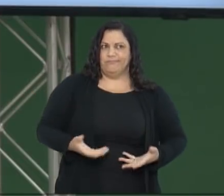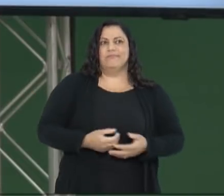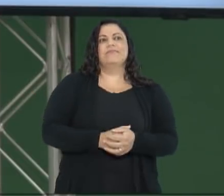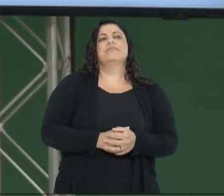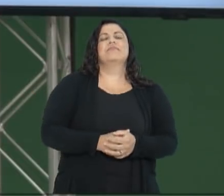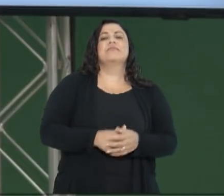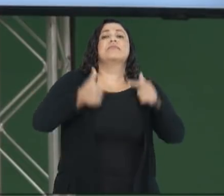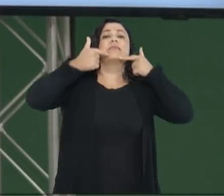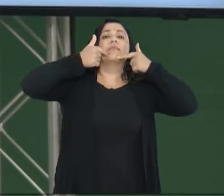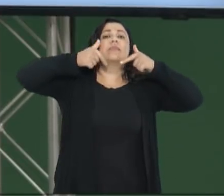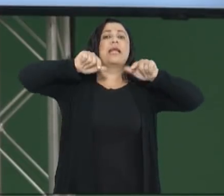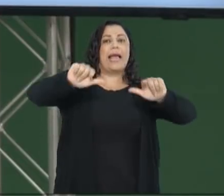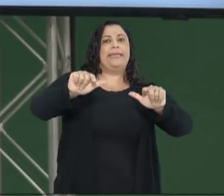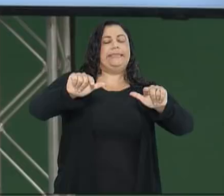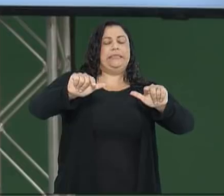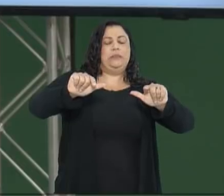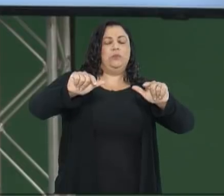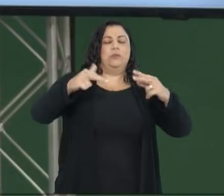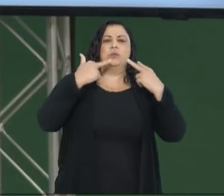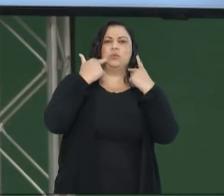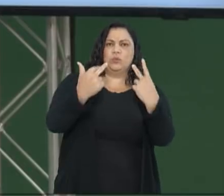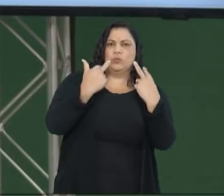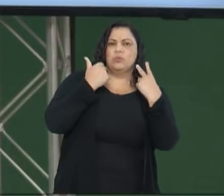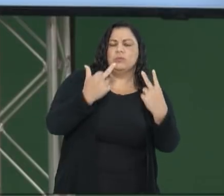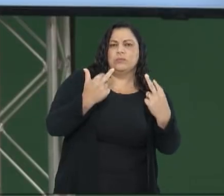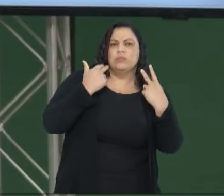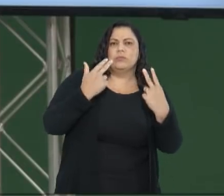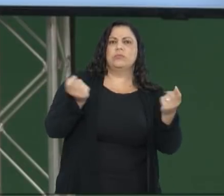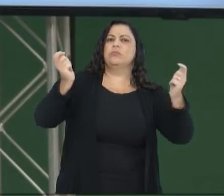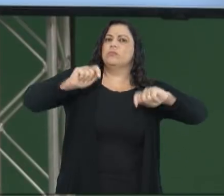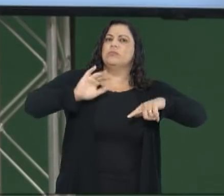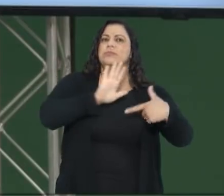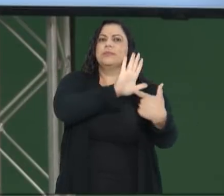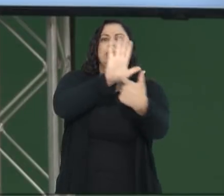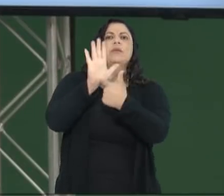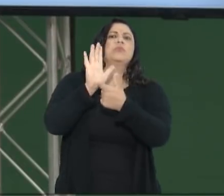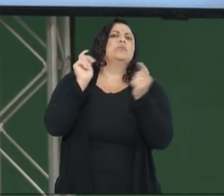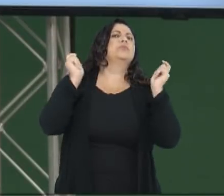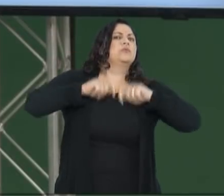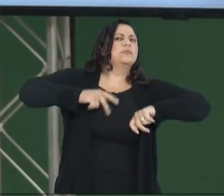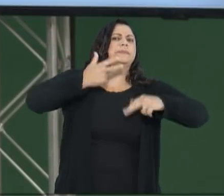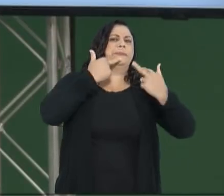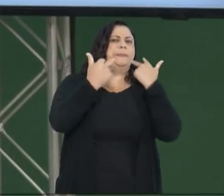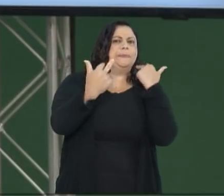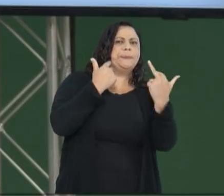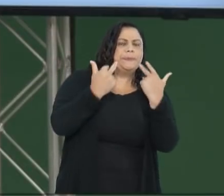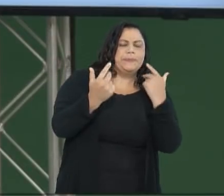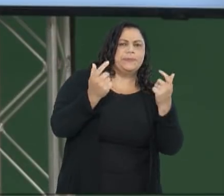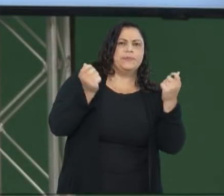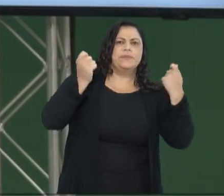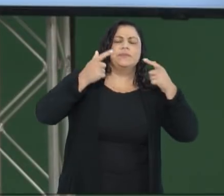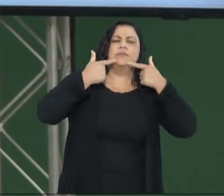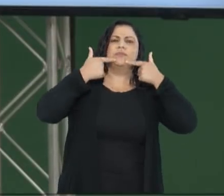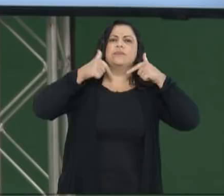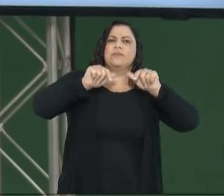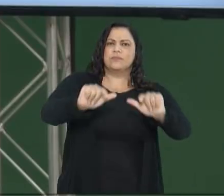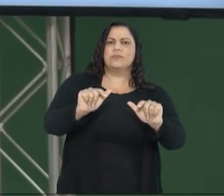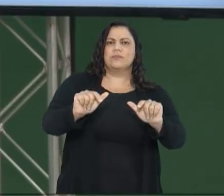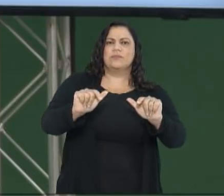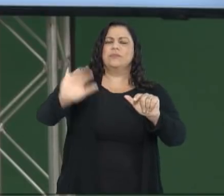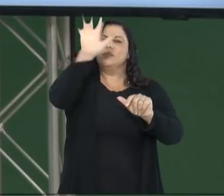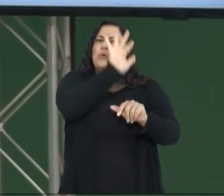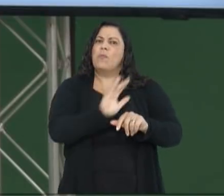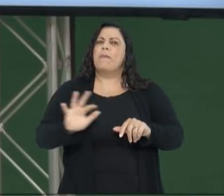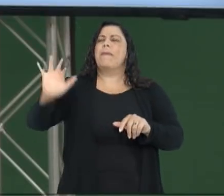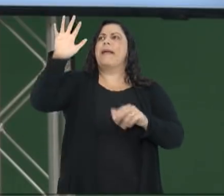a língua, são os idiomas que são falados, né? Então, o que interessa para nós aqui é um mapa bem colorido, mas que é para dar